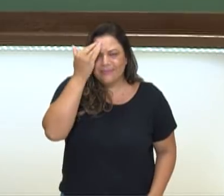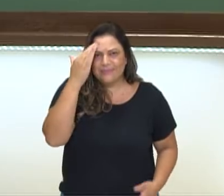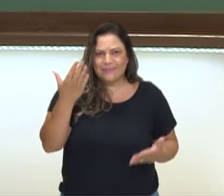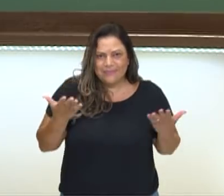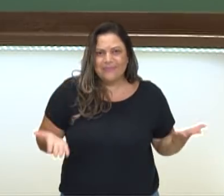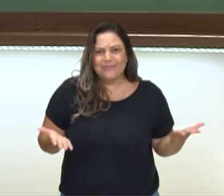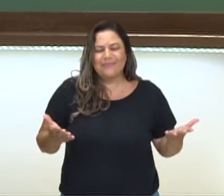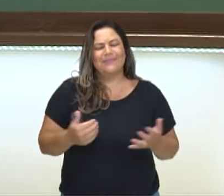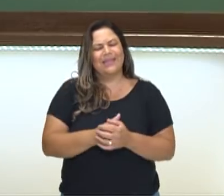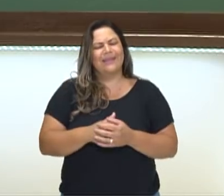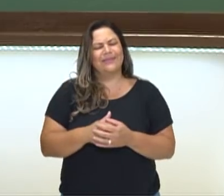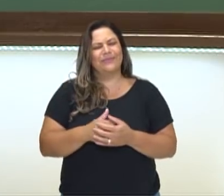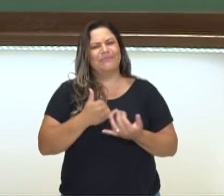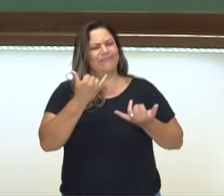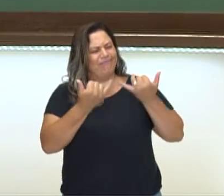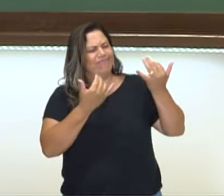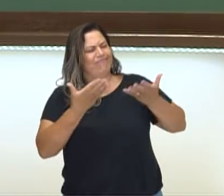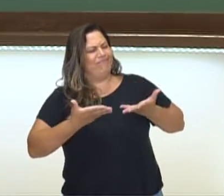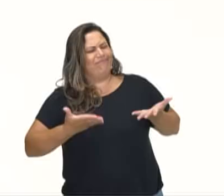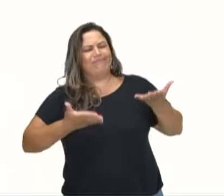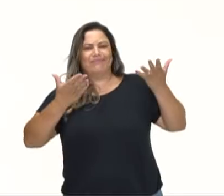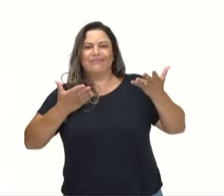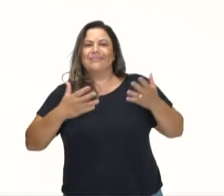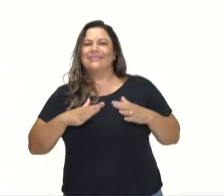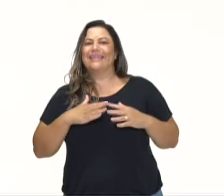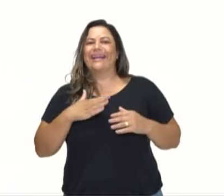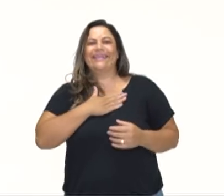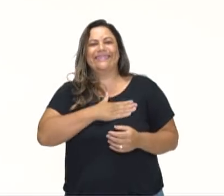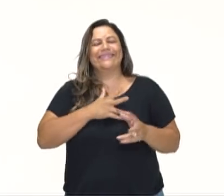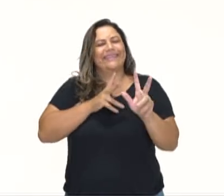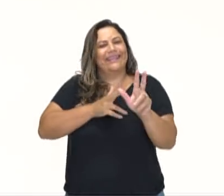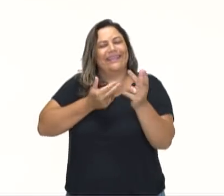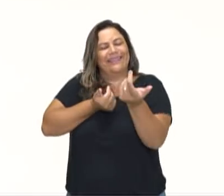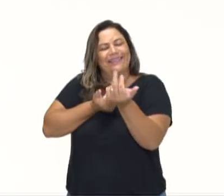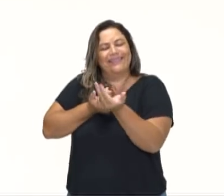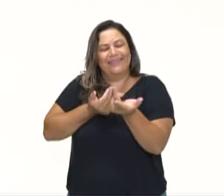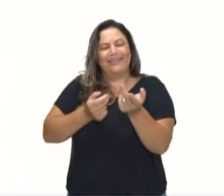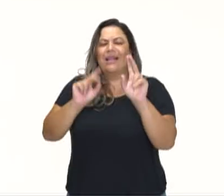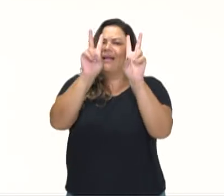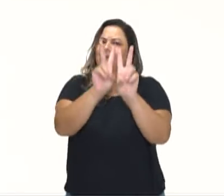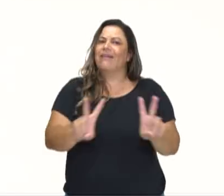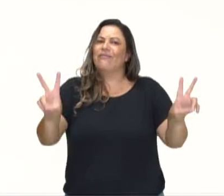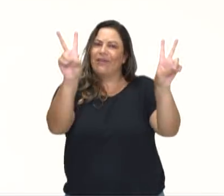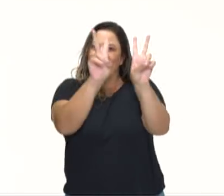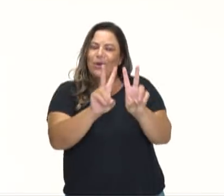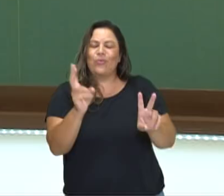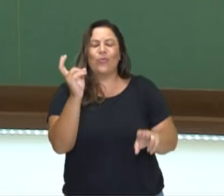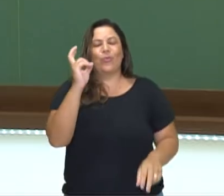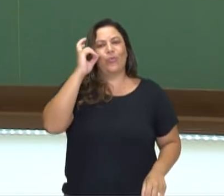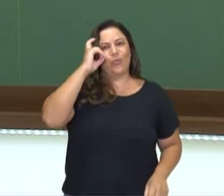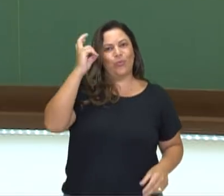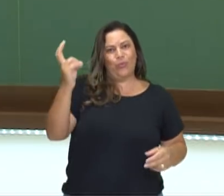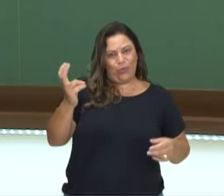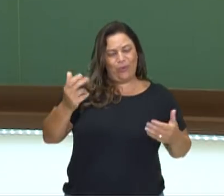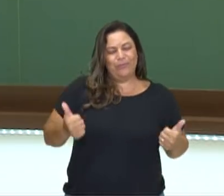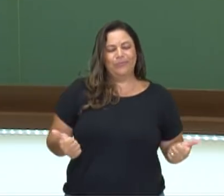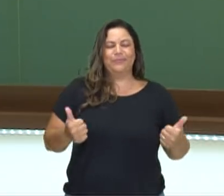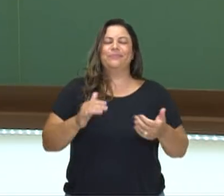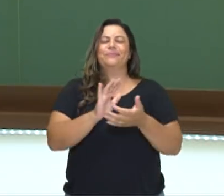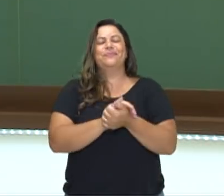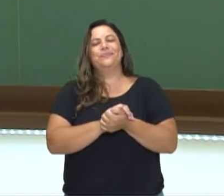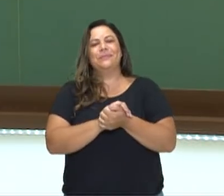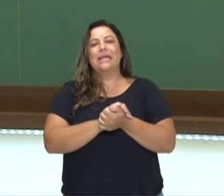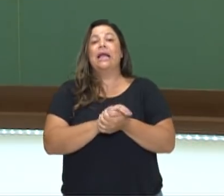divertindo, assim como eu? Então vamos lá. O folclore expressa valores culturais, então no folclore, inclusive, existe